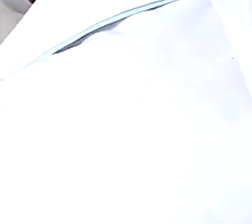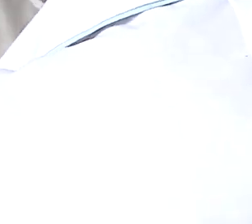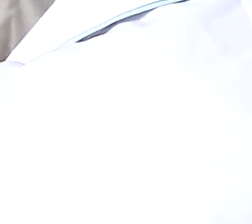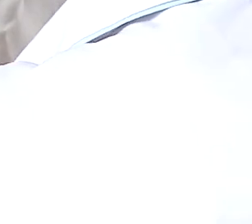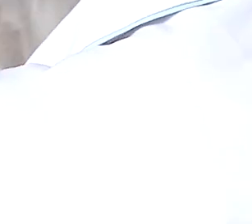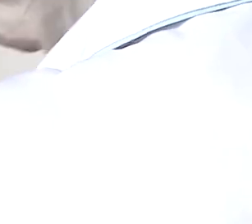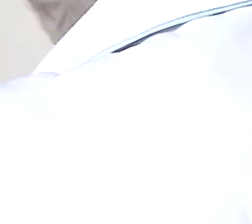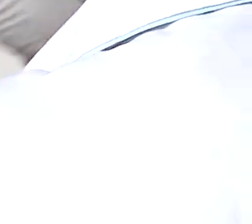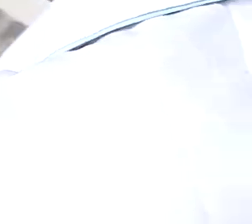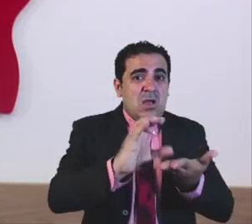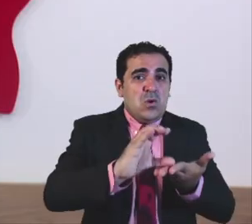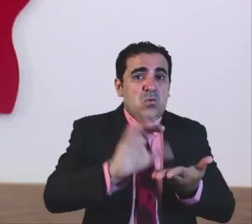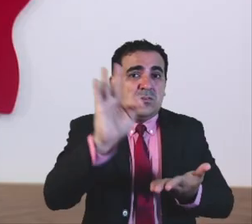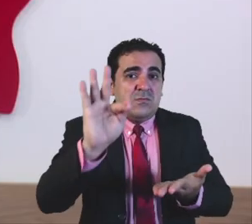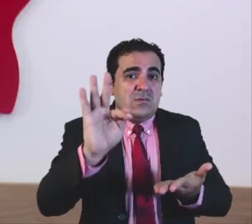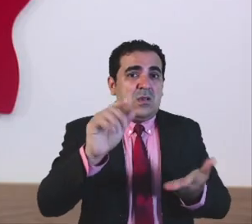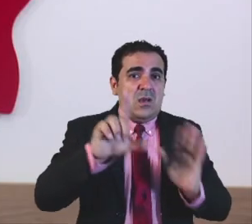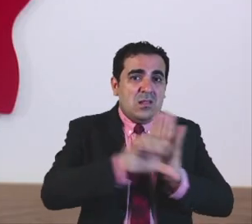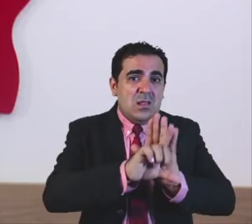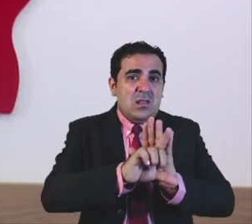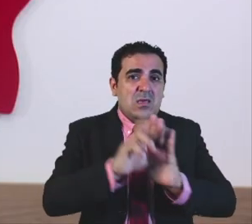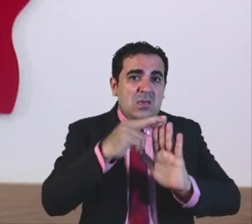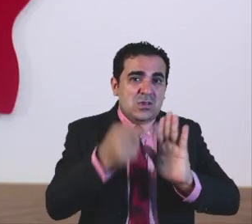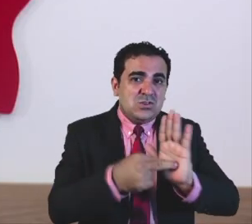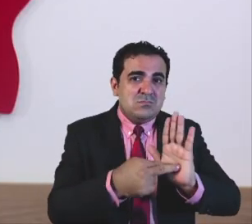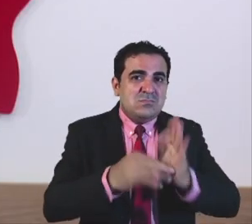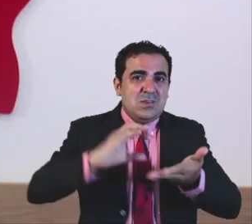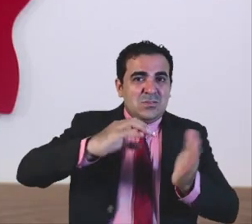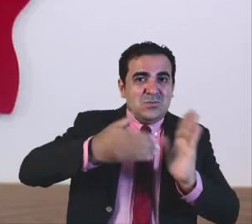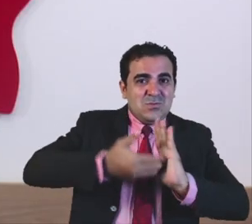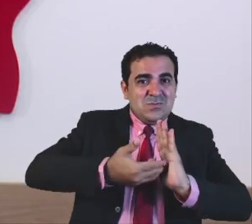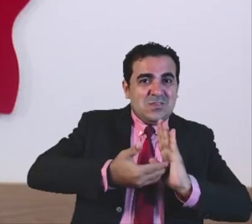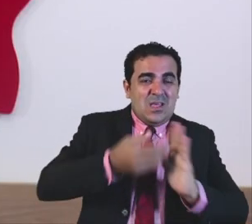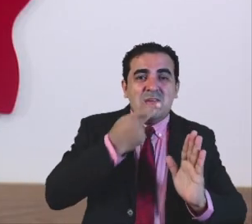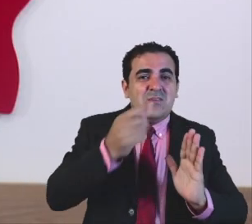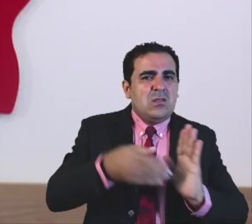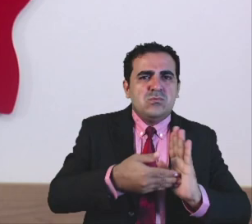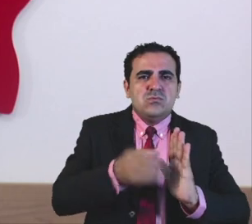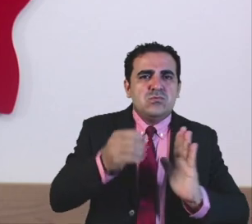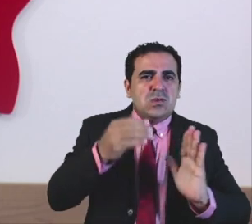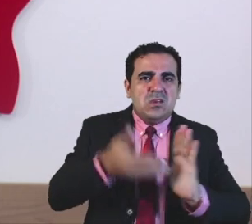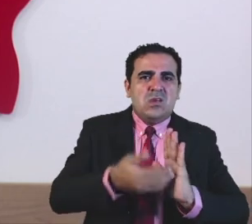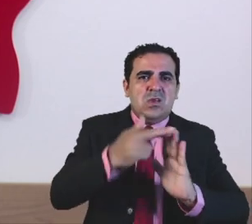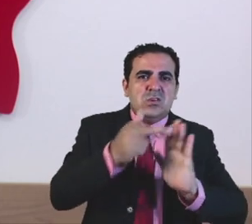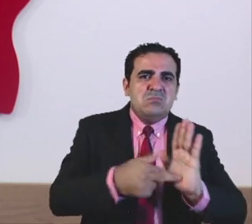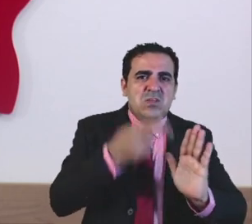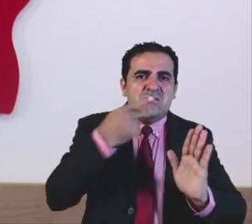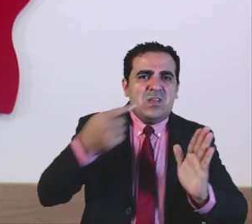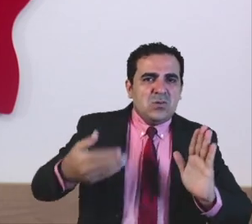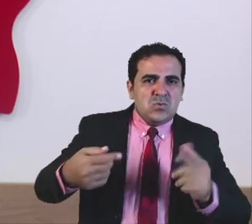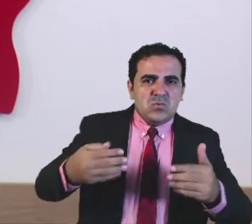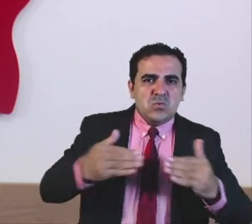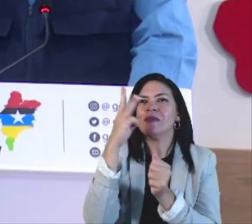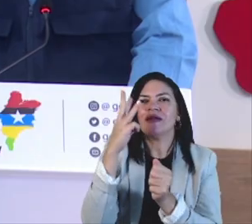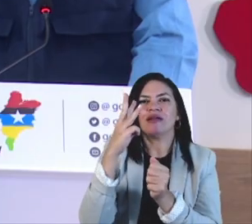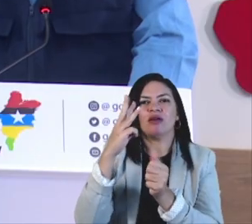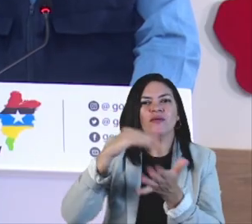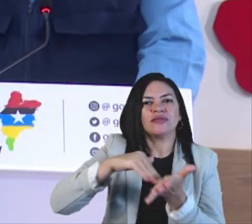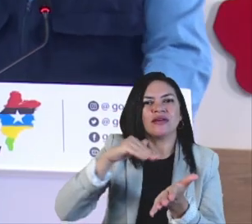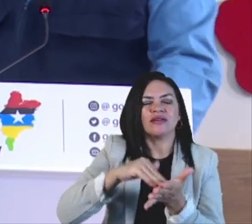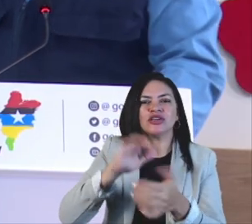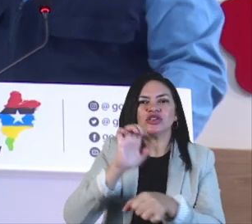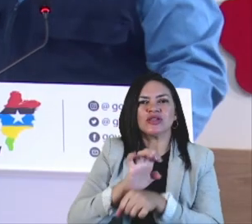foi o tema central da coletiva imprensa Dada hoje pelo governador Flávio Dino para atualizar o panorama da doença no Maranhão